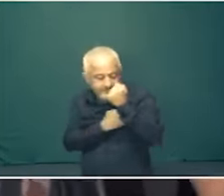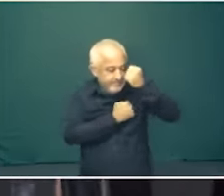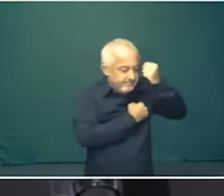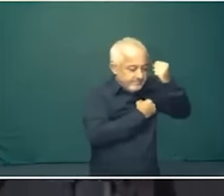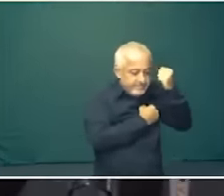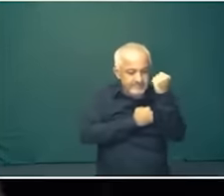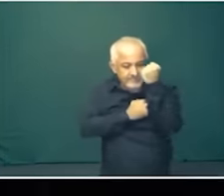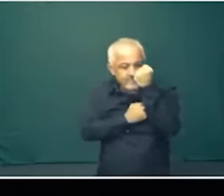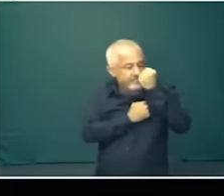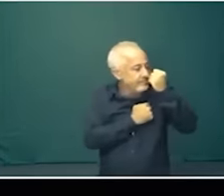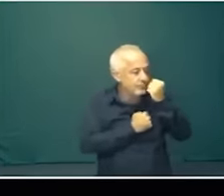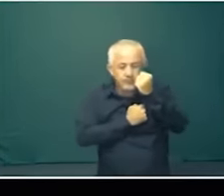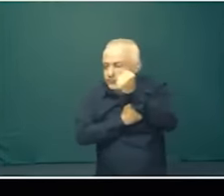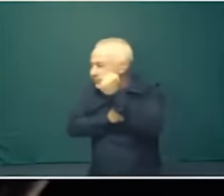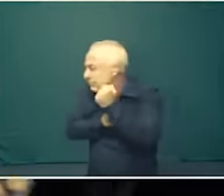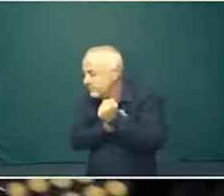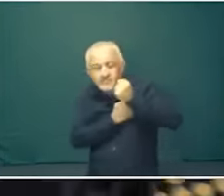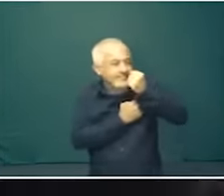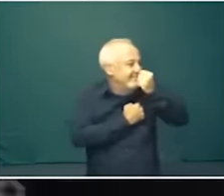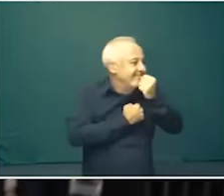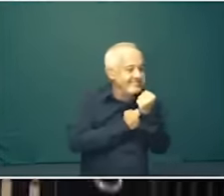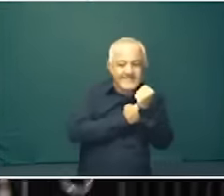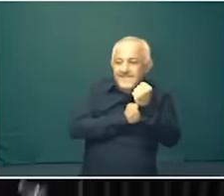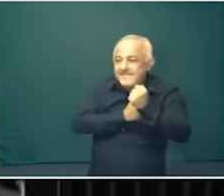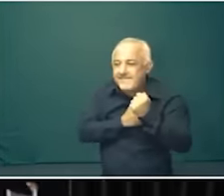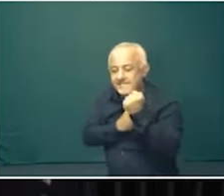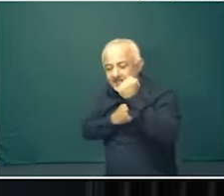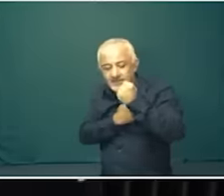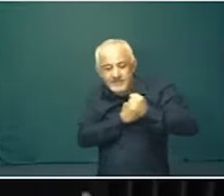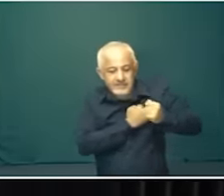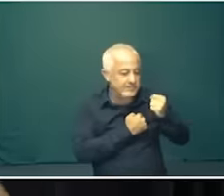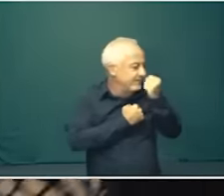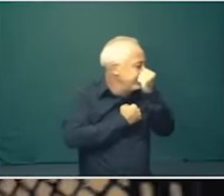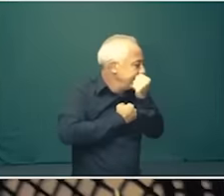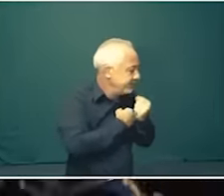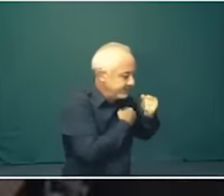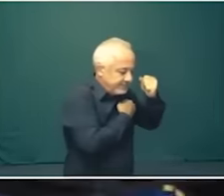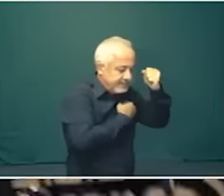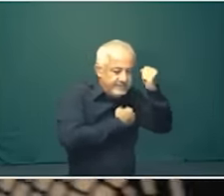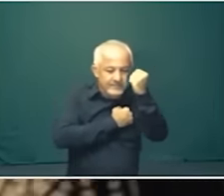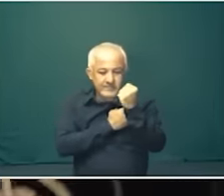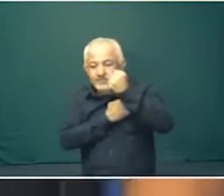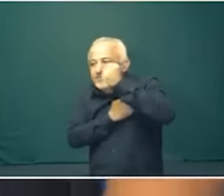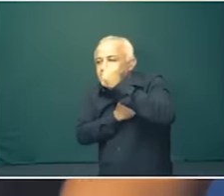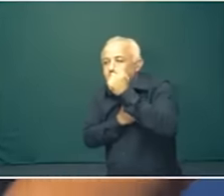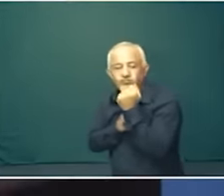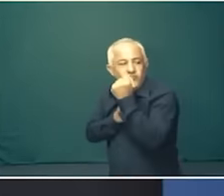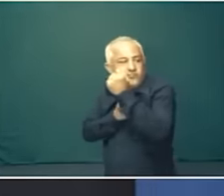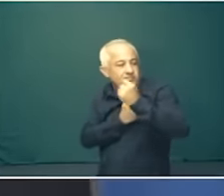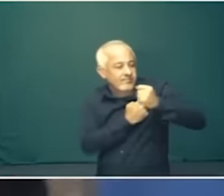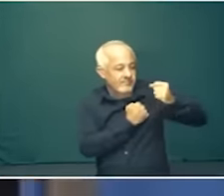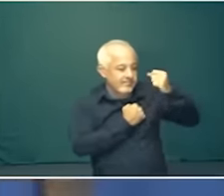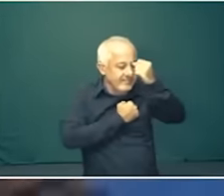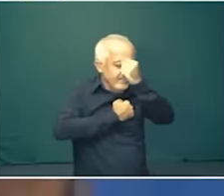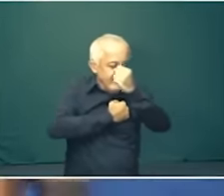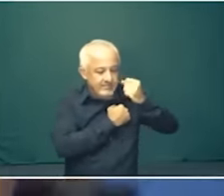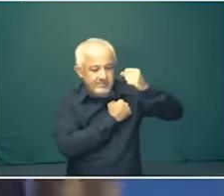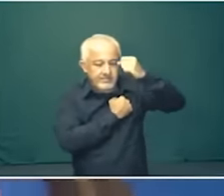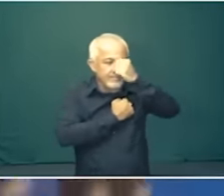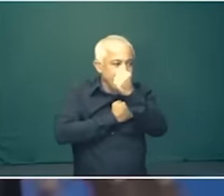acabou. Alô, Lebe, deixou. Pensa que eu não lembro, mas essa música foi você quem escreveu. Obrigado, Kleber. Obrigado de verdade.